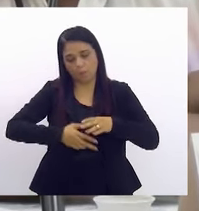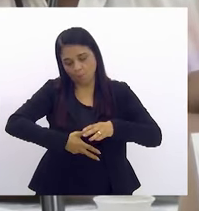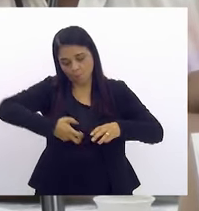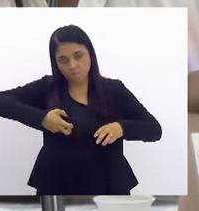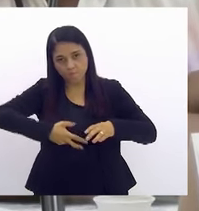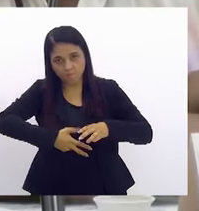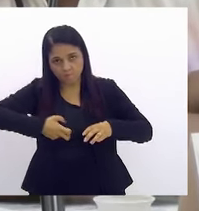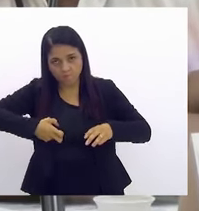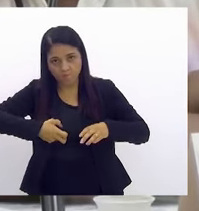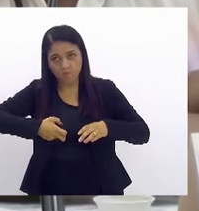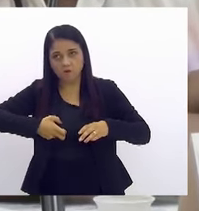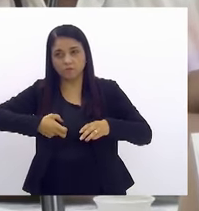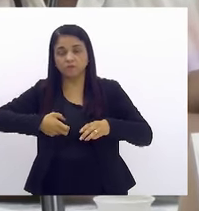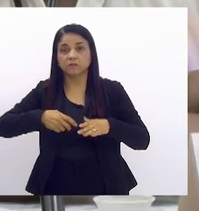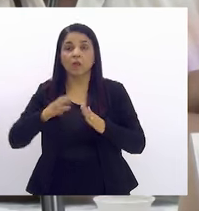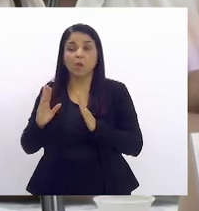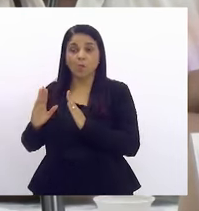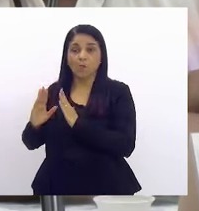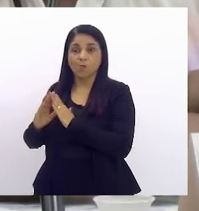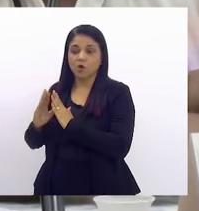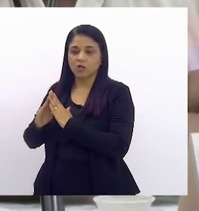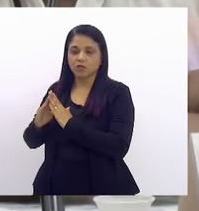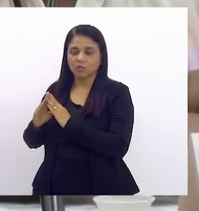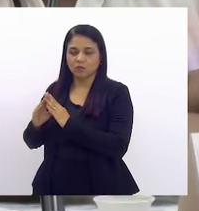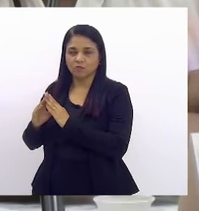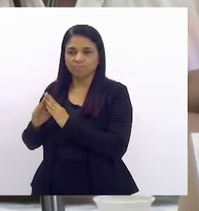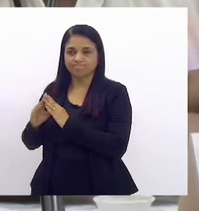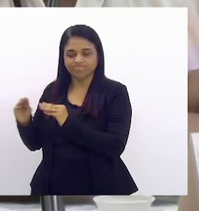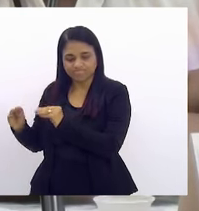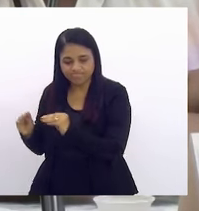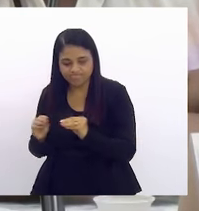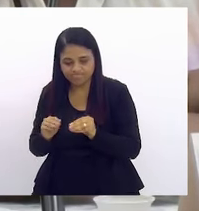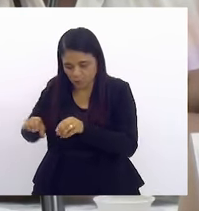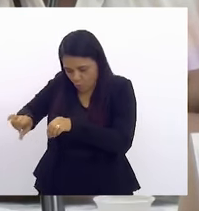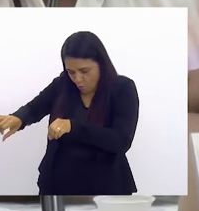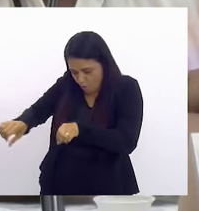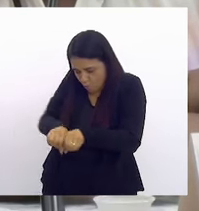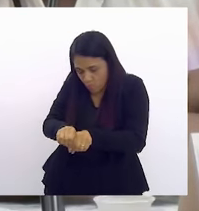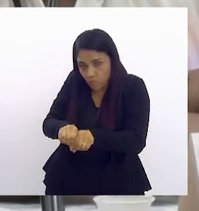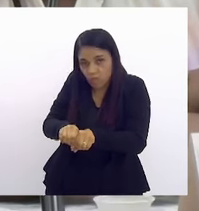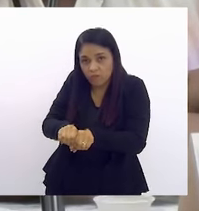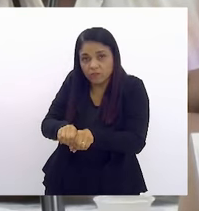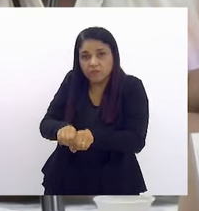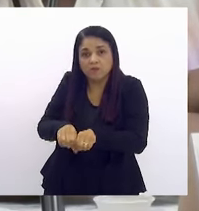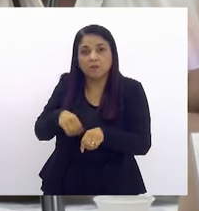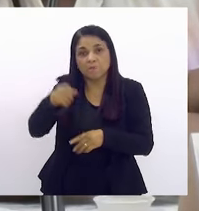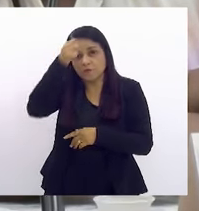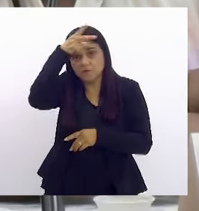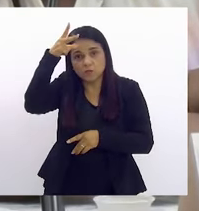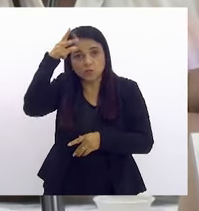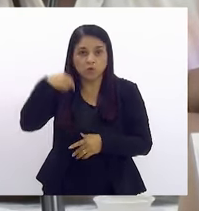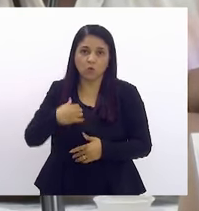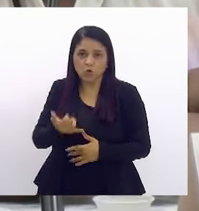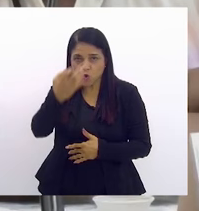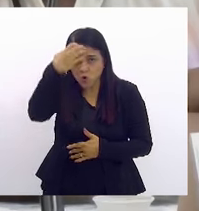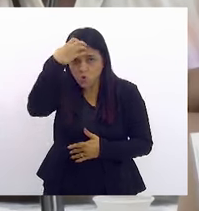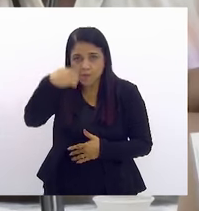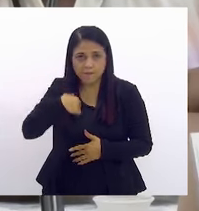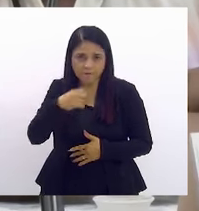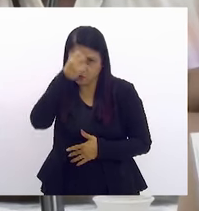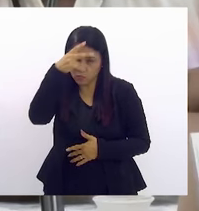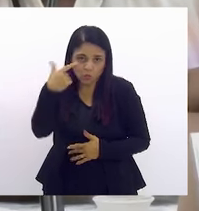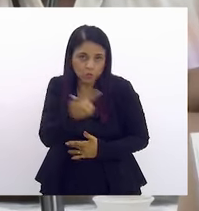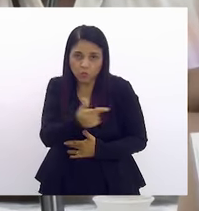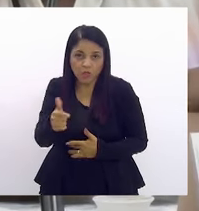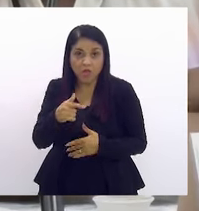drenagem, o morador, ilegalmente, vai ali e liga seu cano de esgoto na rede de drenagem da prefeitura. A prefeitura não tem culpa. Aí, eles fazem isso à